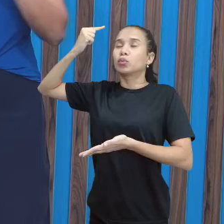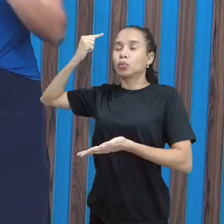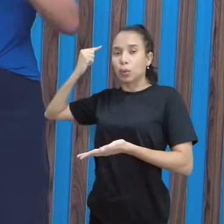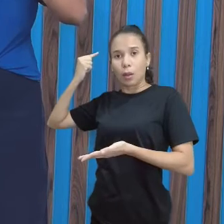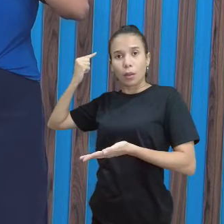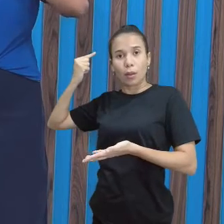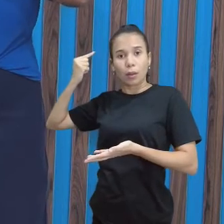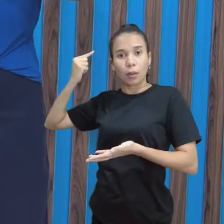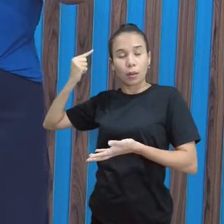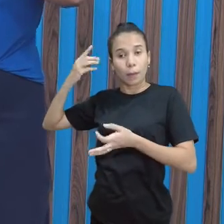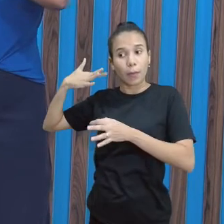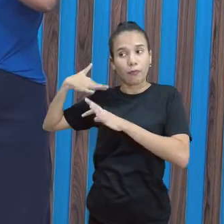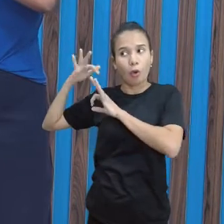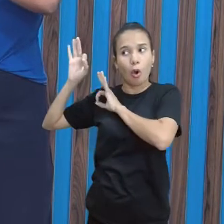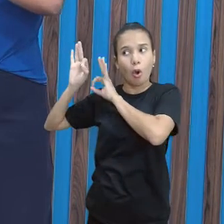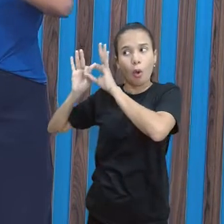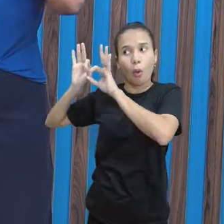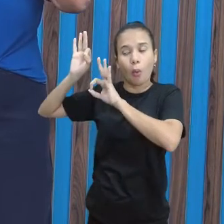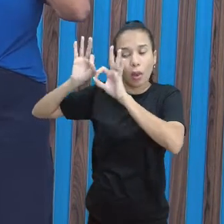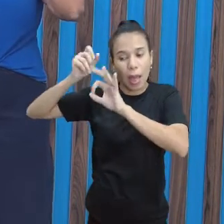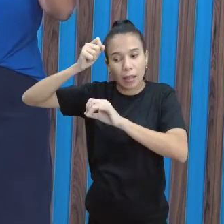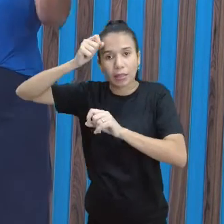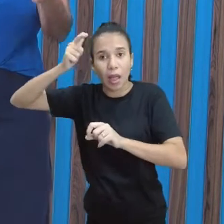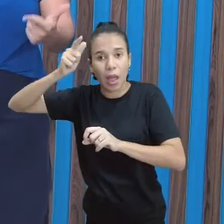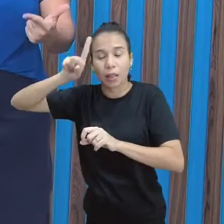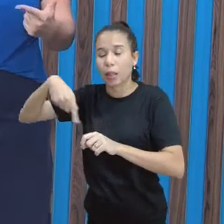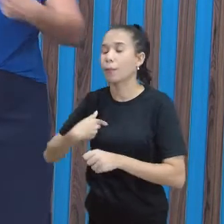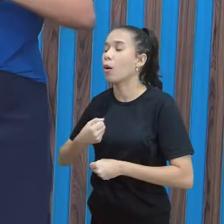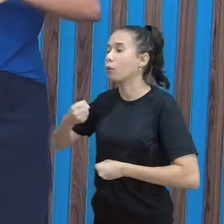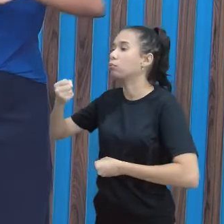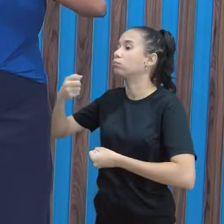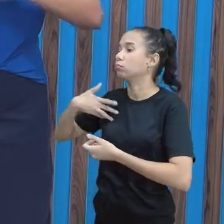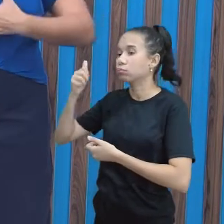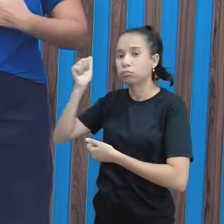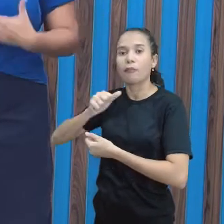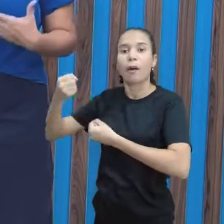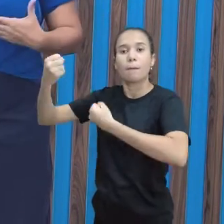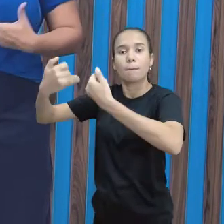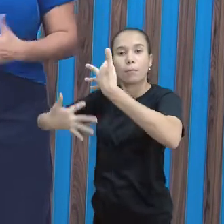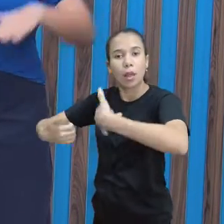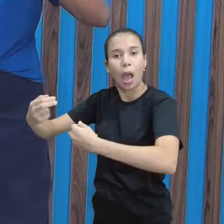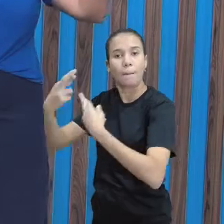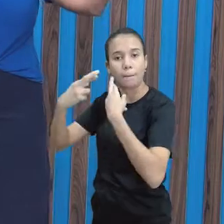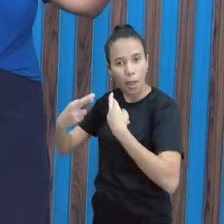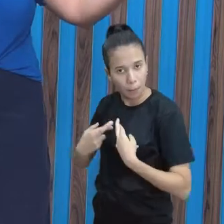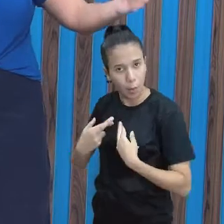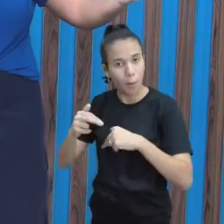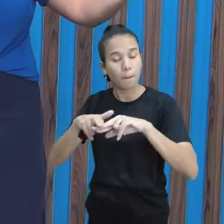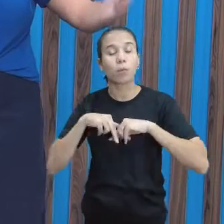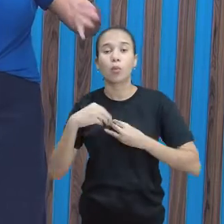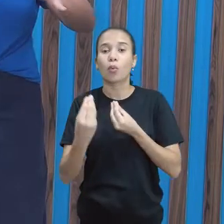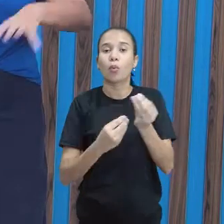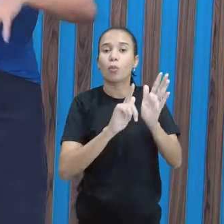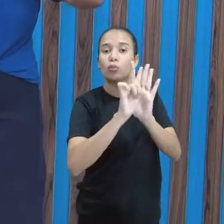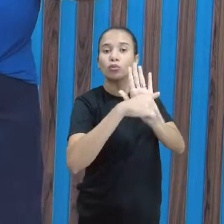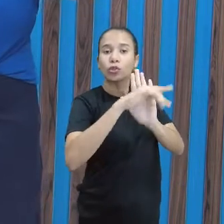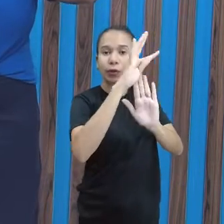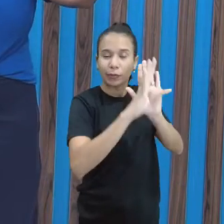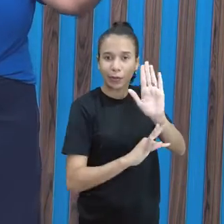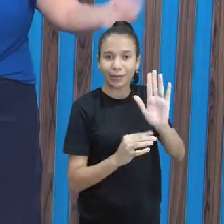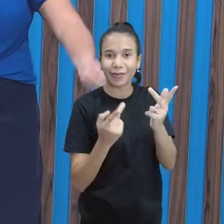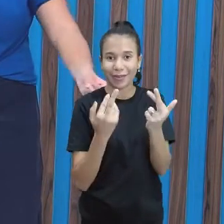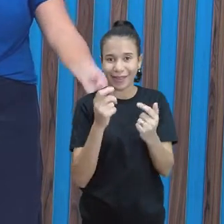vou organizar essas lembranças e aí eu vou contar. Então, mesmo que a gente esteja trabalhando em um outro gênero textual, como